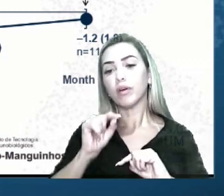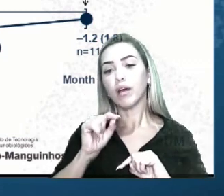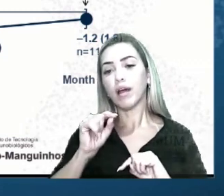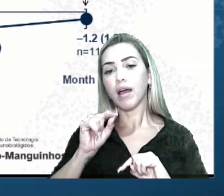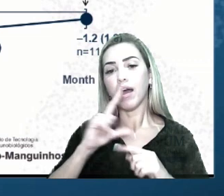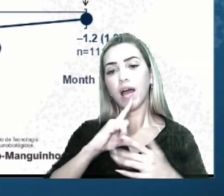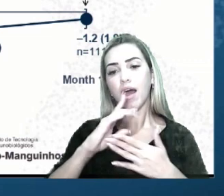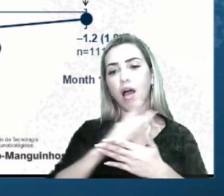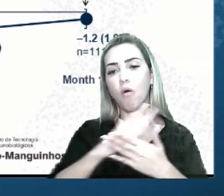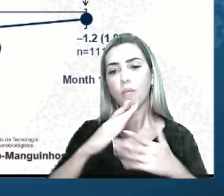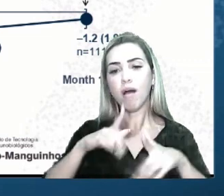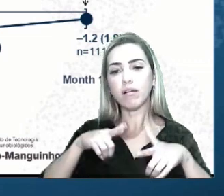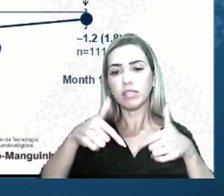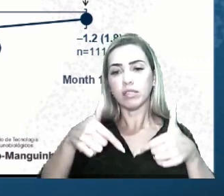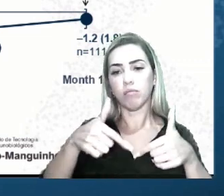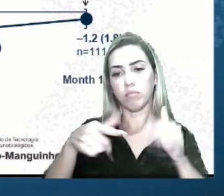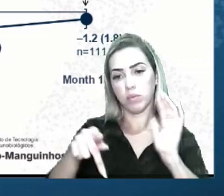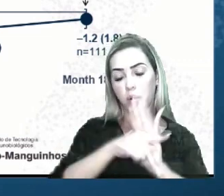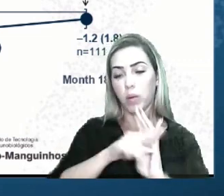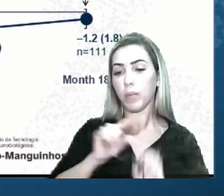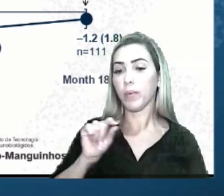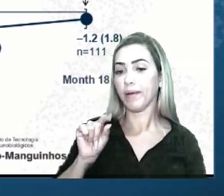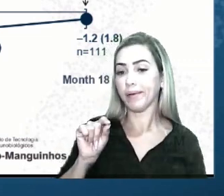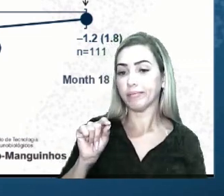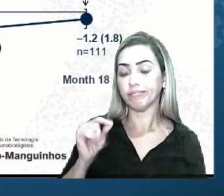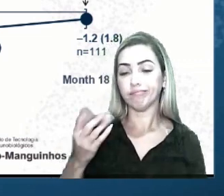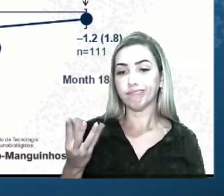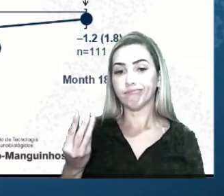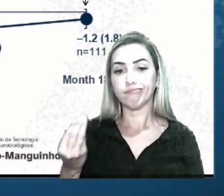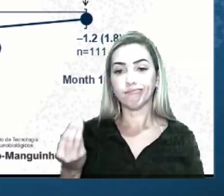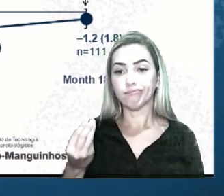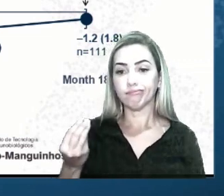algumas reações, geralmente,